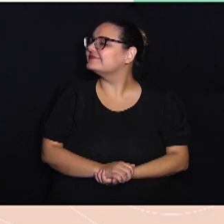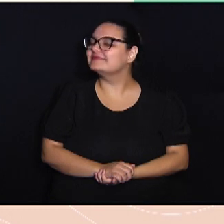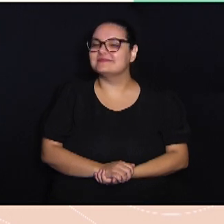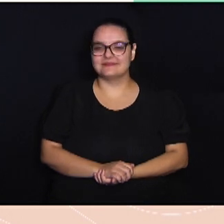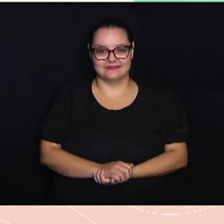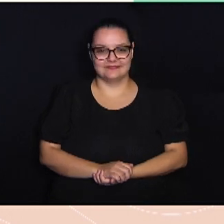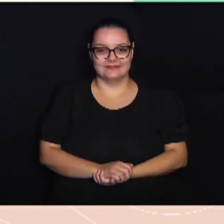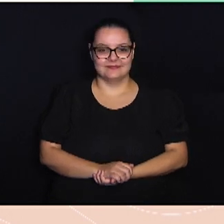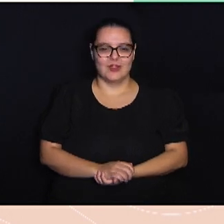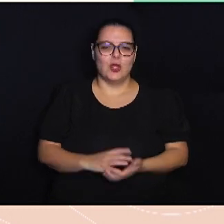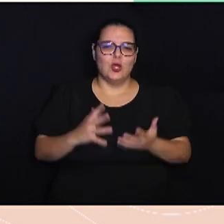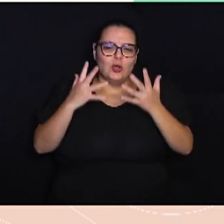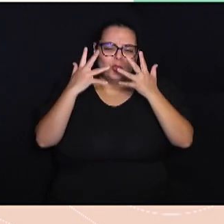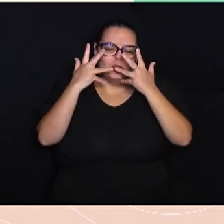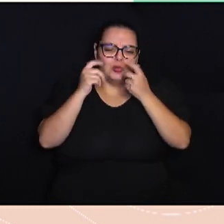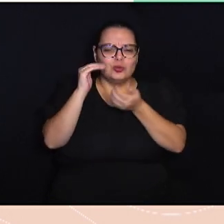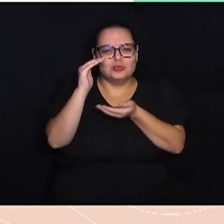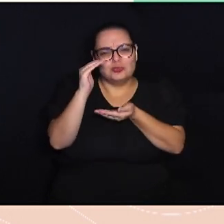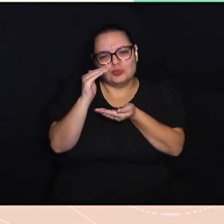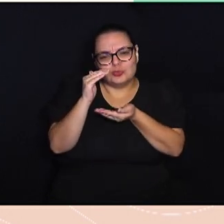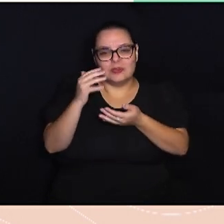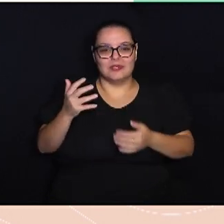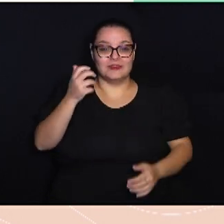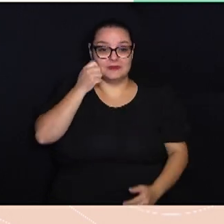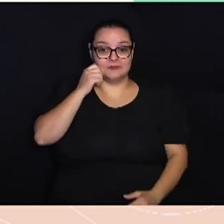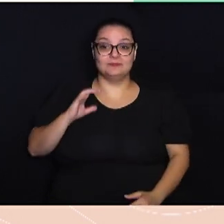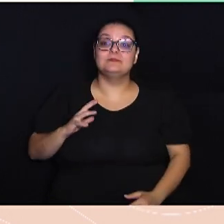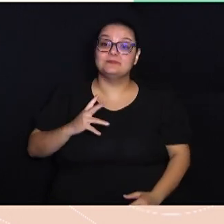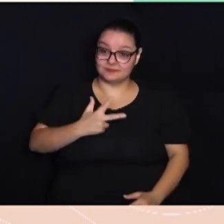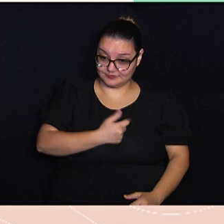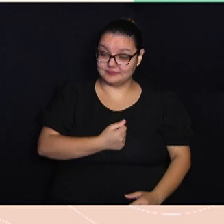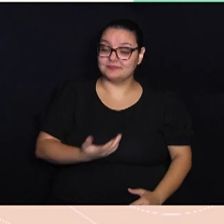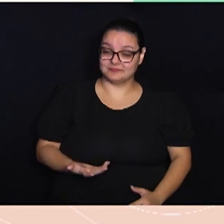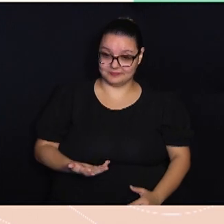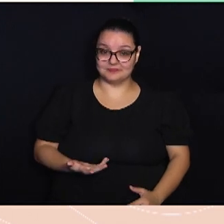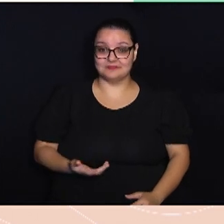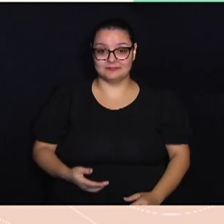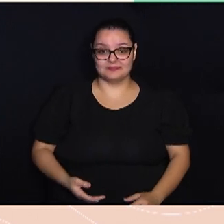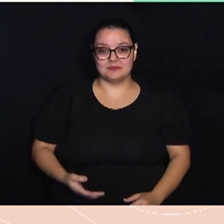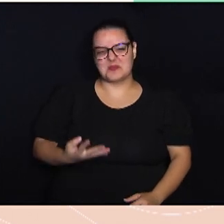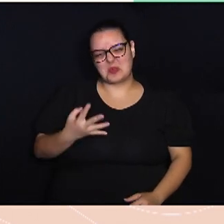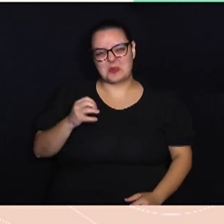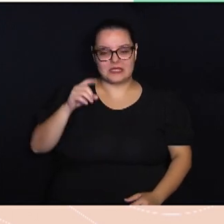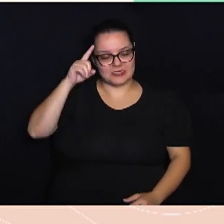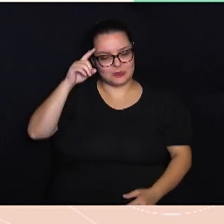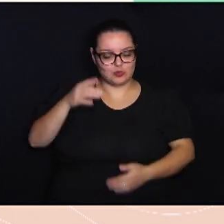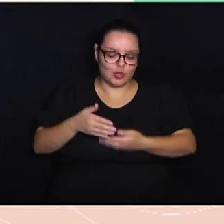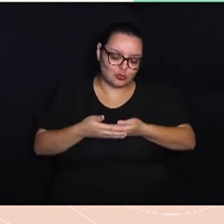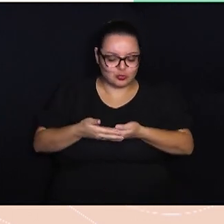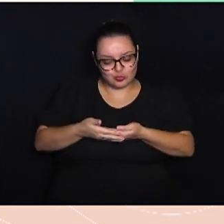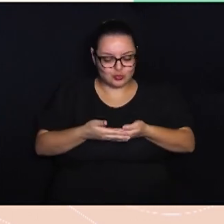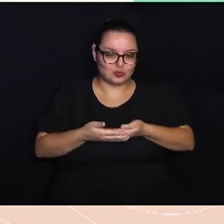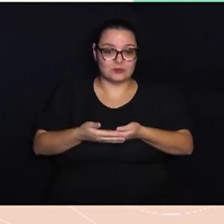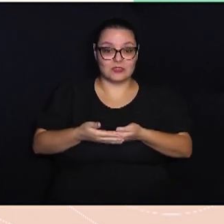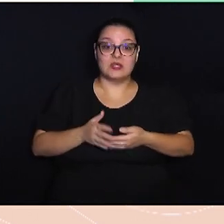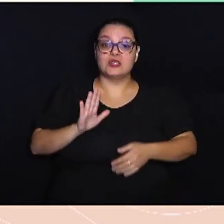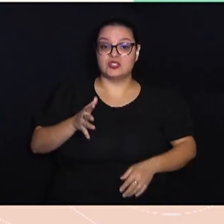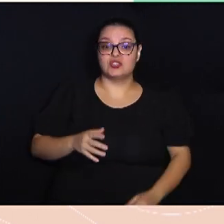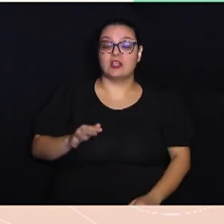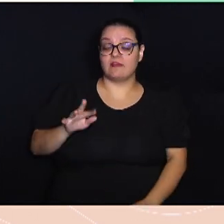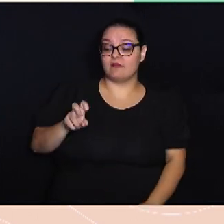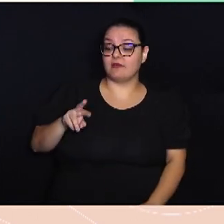estoque. Então aquele estoque ele comprou com um preço baixo anteriormente, ele só vai reajustar esse preço quando ele for repor esse estoque, ele vai descobrir que está mais